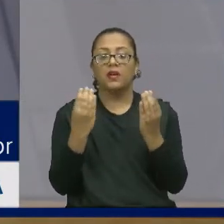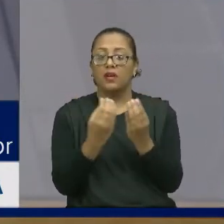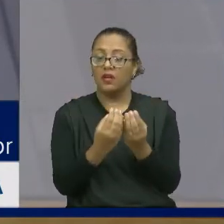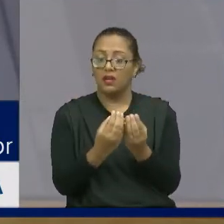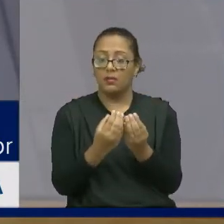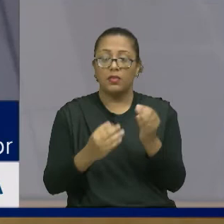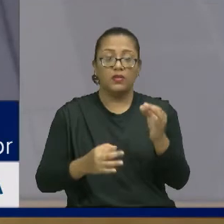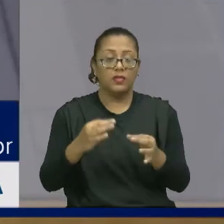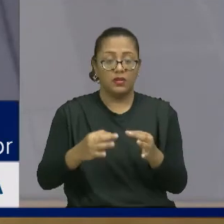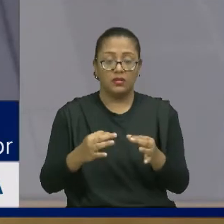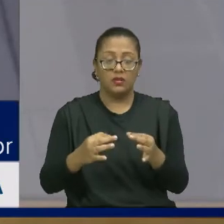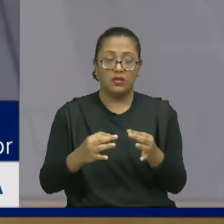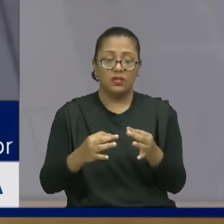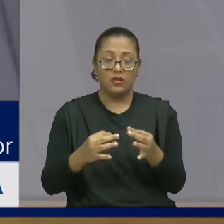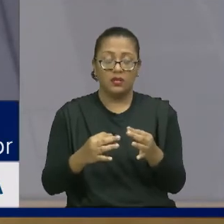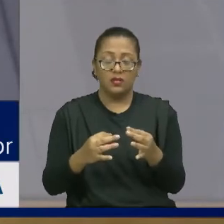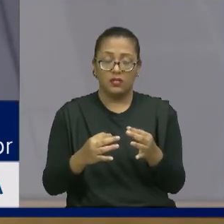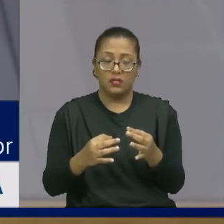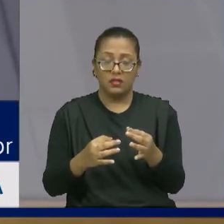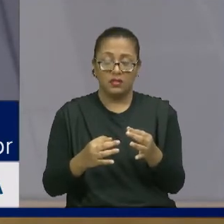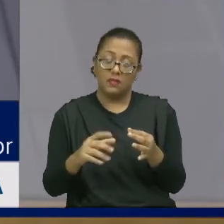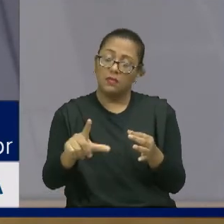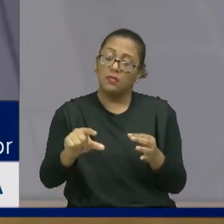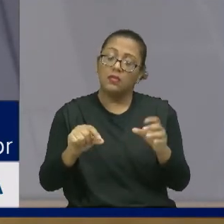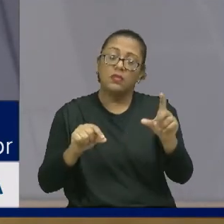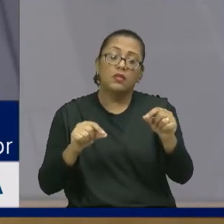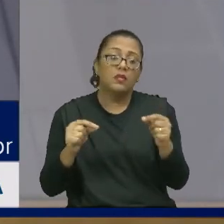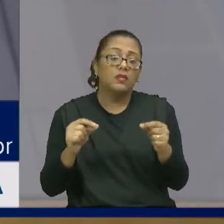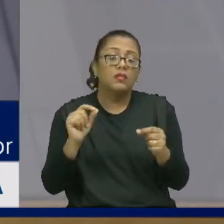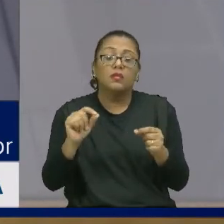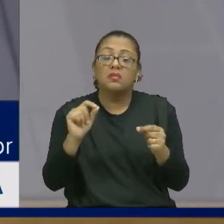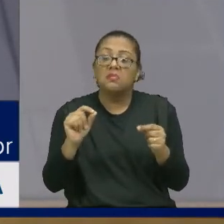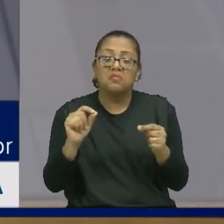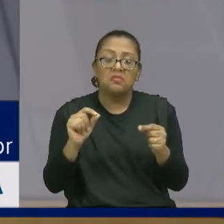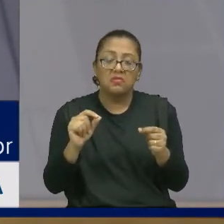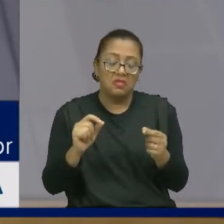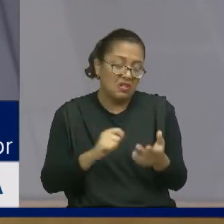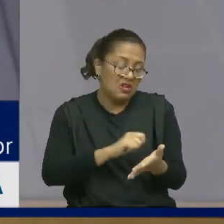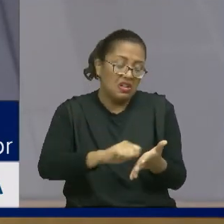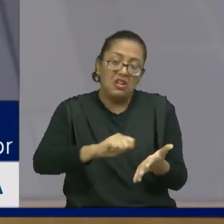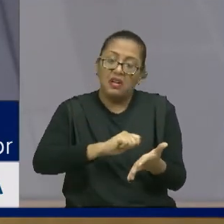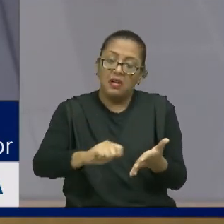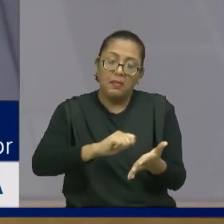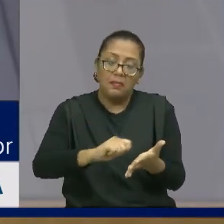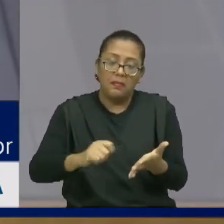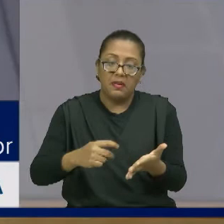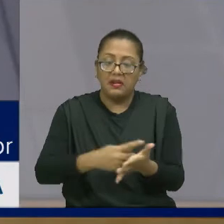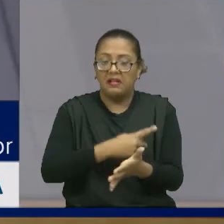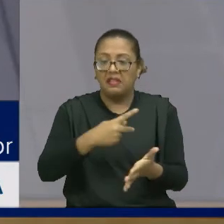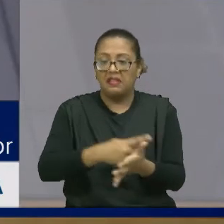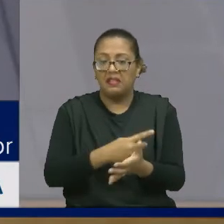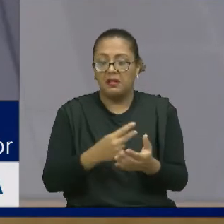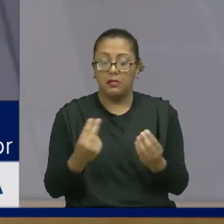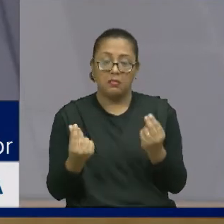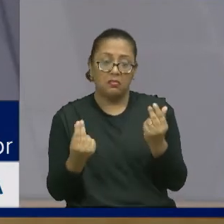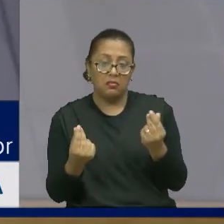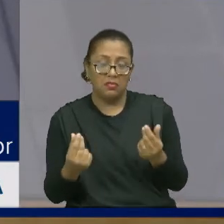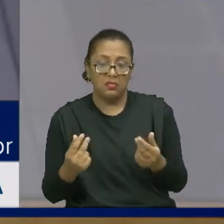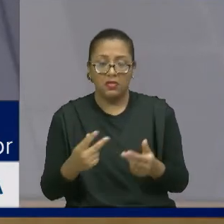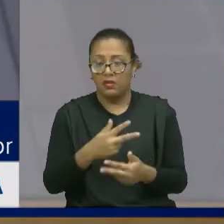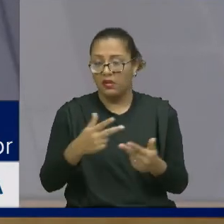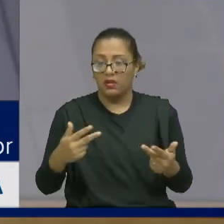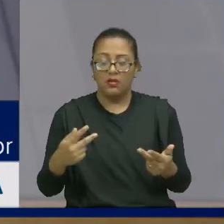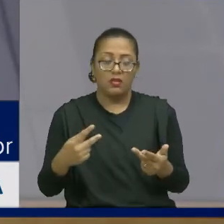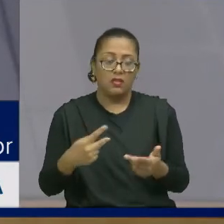proferir decisões que anule autos de infrações, multas, lançamentos tributários,